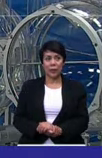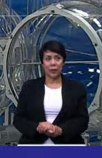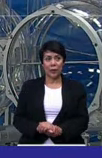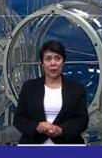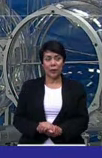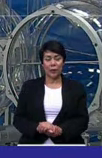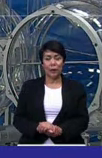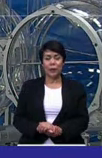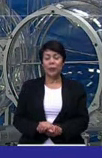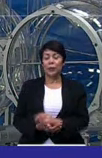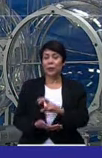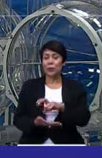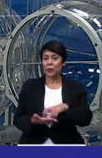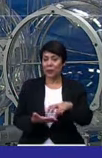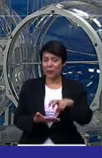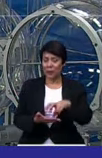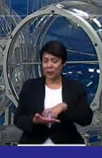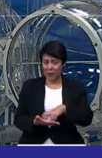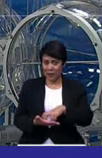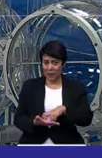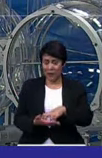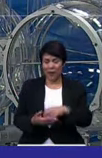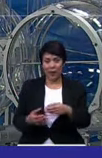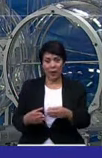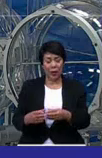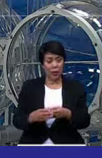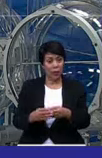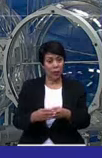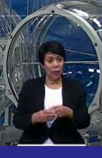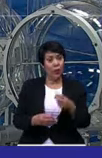Gente, está na hora do sorteio da Quina, concurso